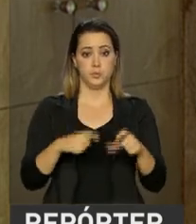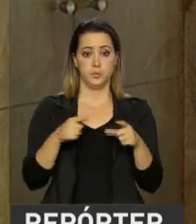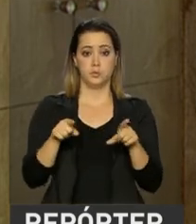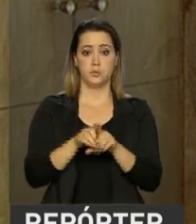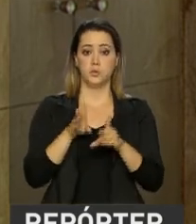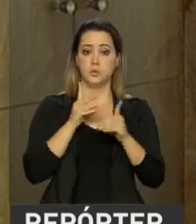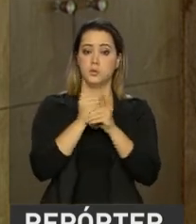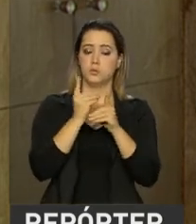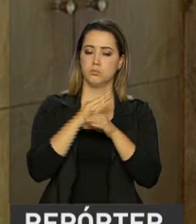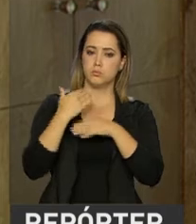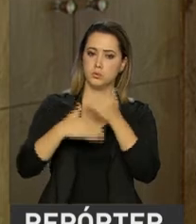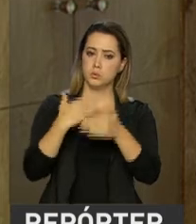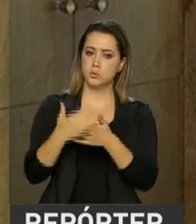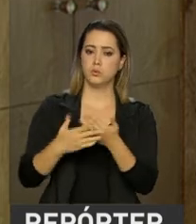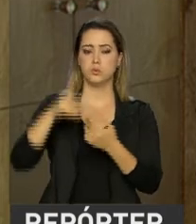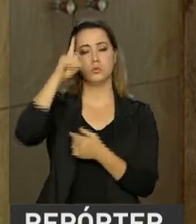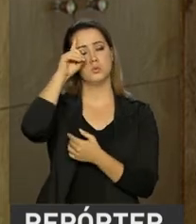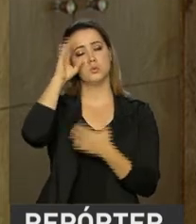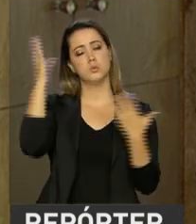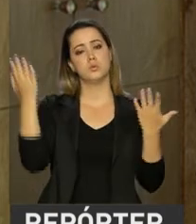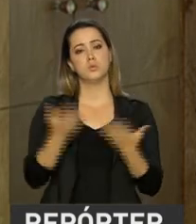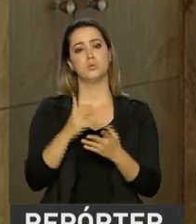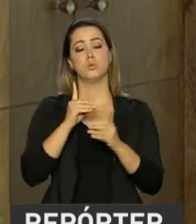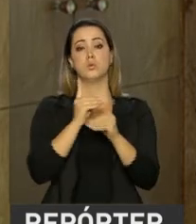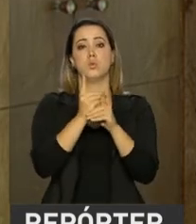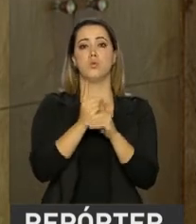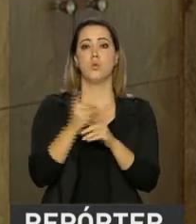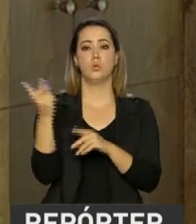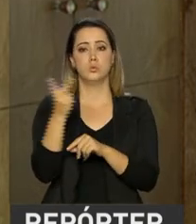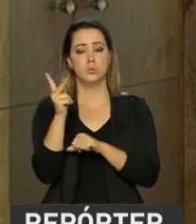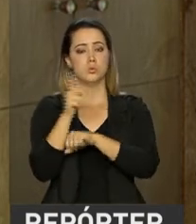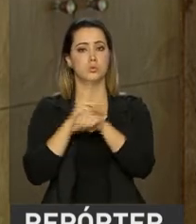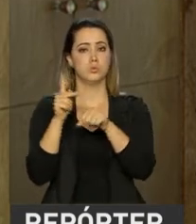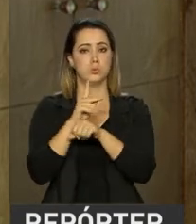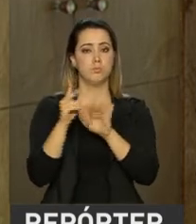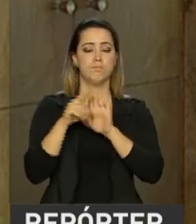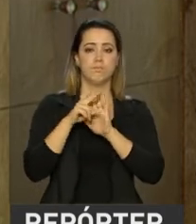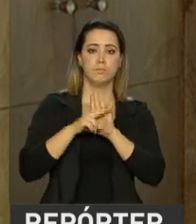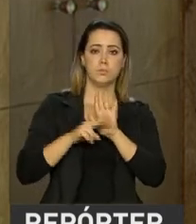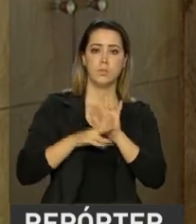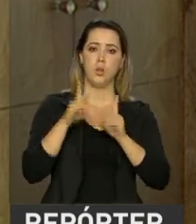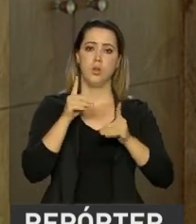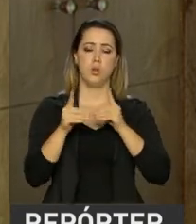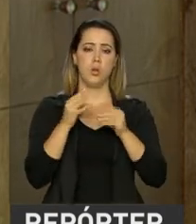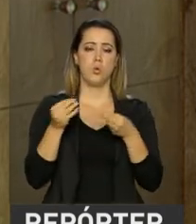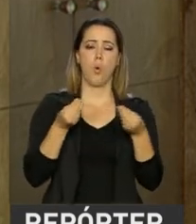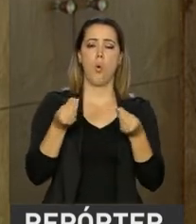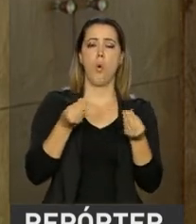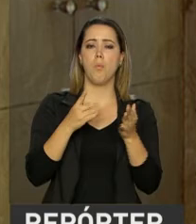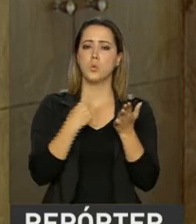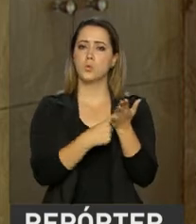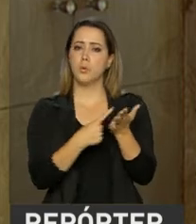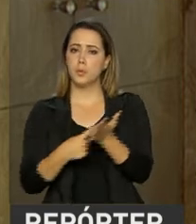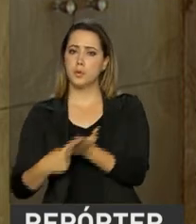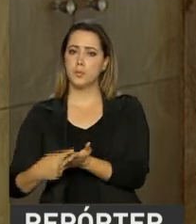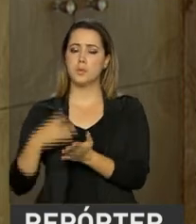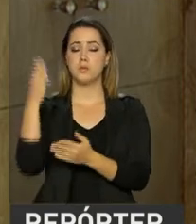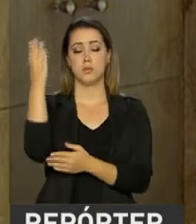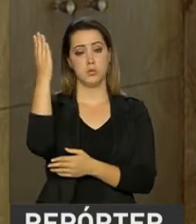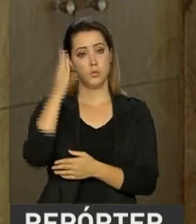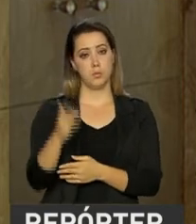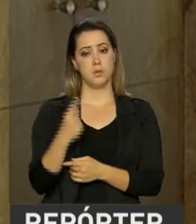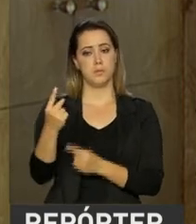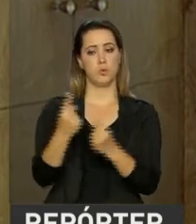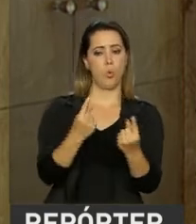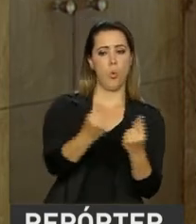realizados ao longo do dia de hoje são encontros bilaterais e aí na pauta discussões sobre a agenda é do brasil com